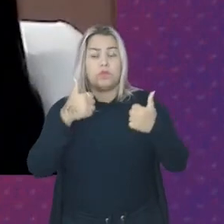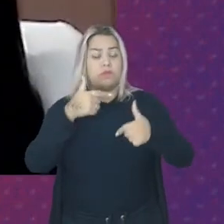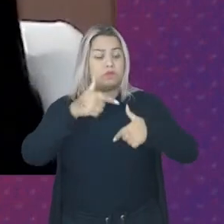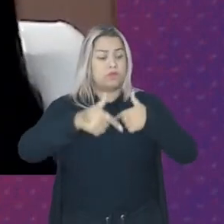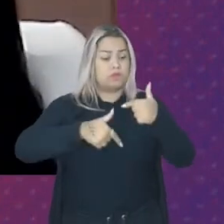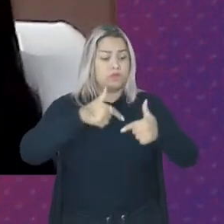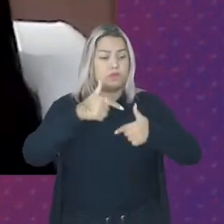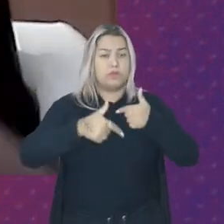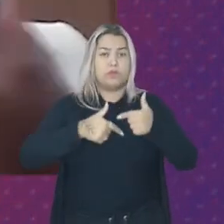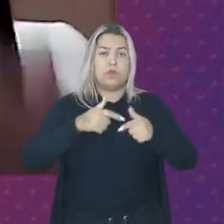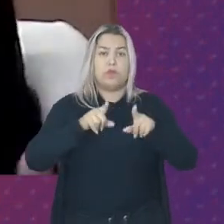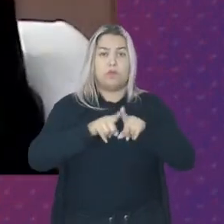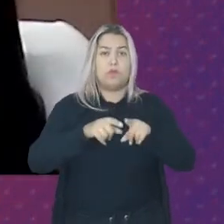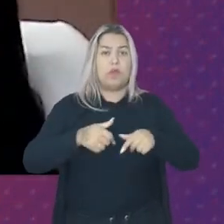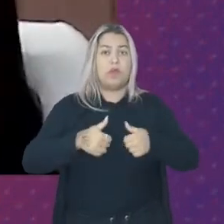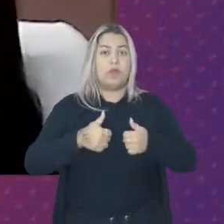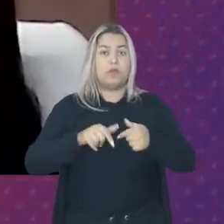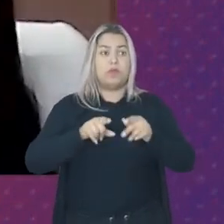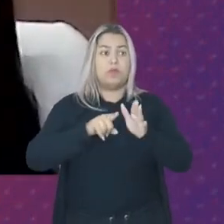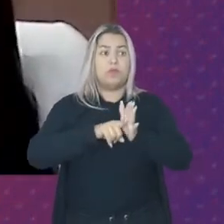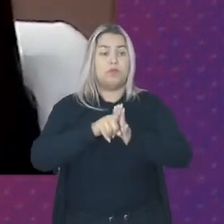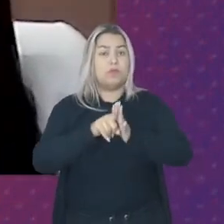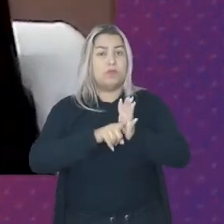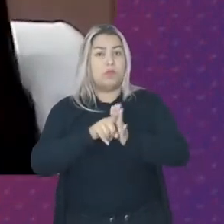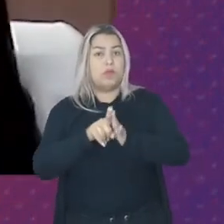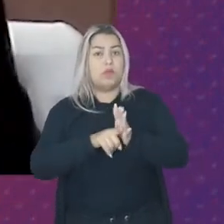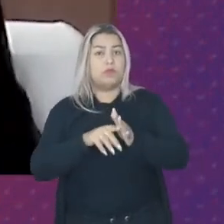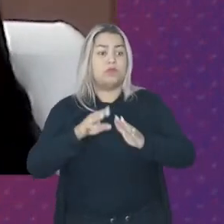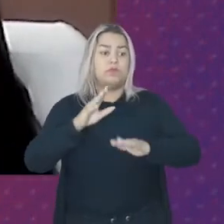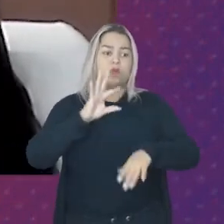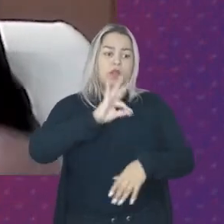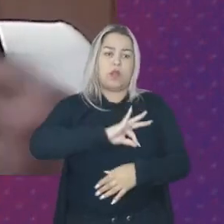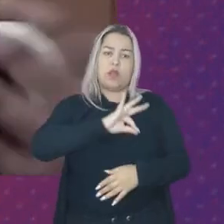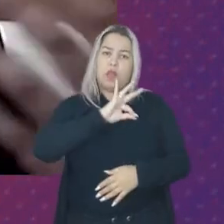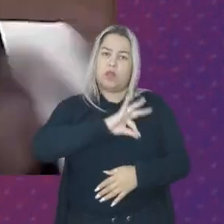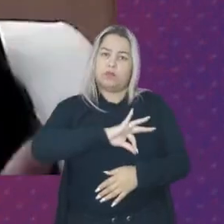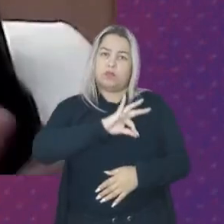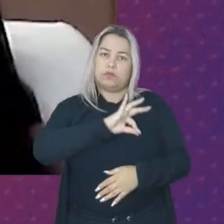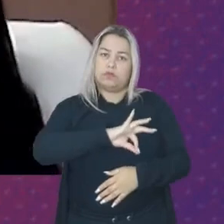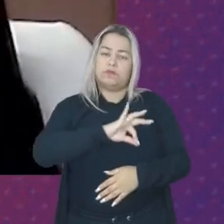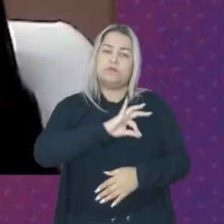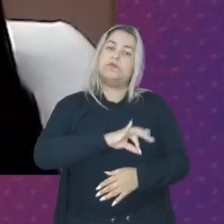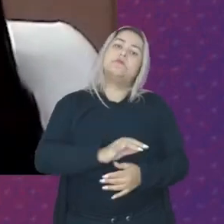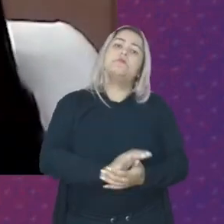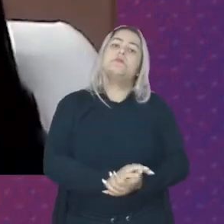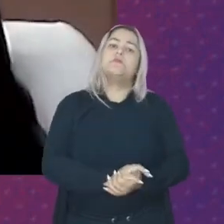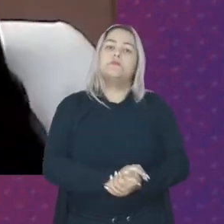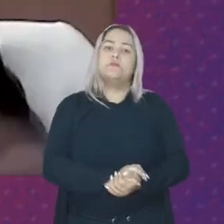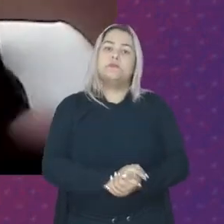de trabalho, com o plano de cargos e carreiras e salários, bem com